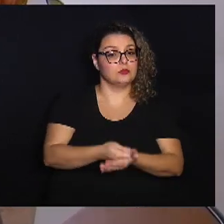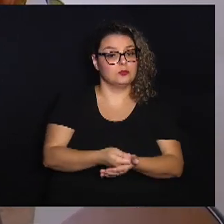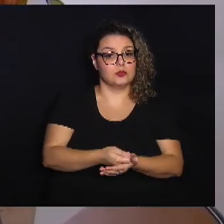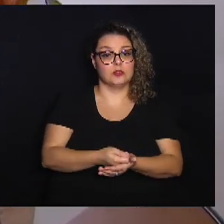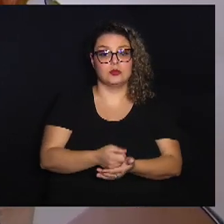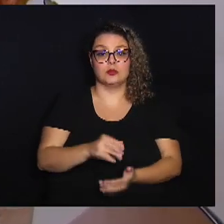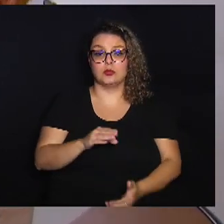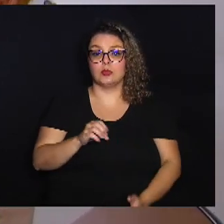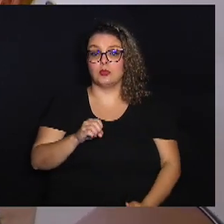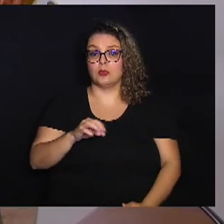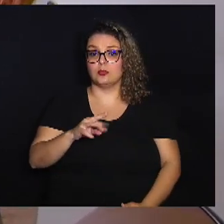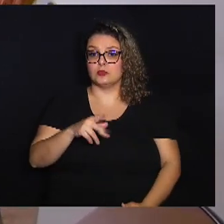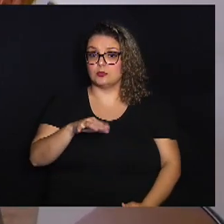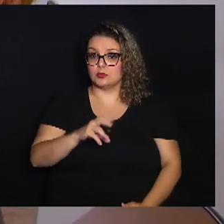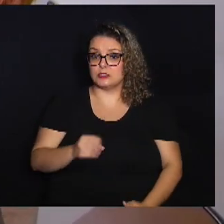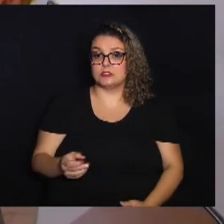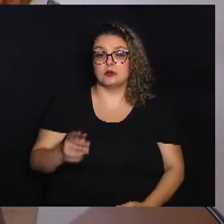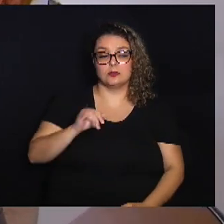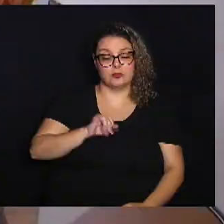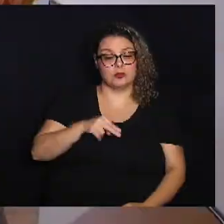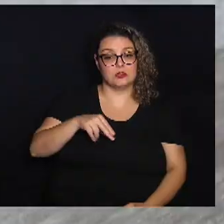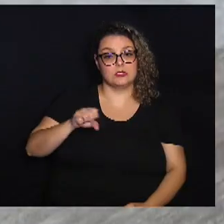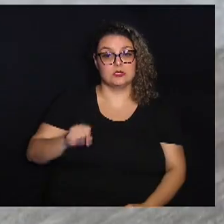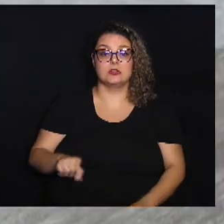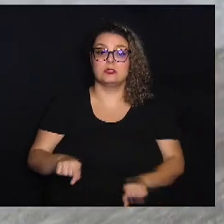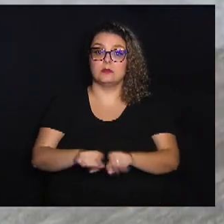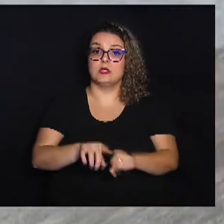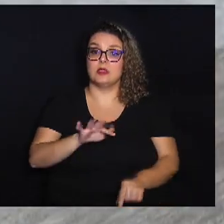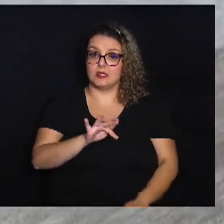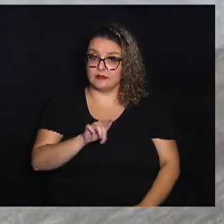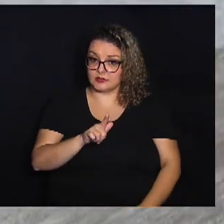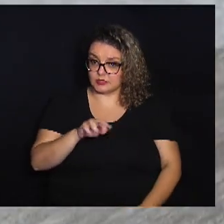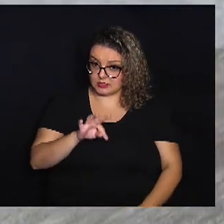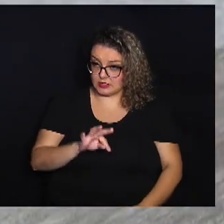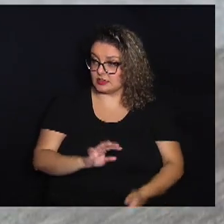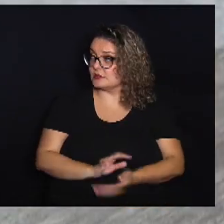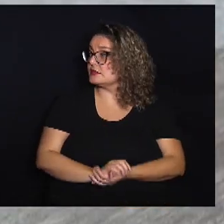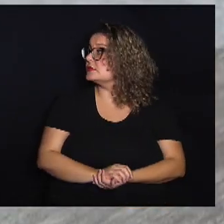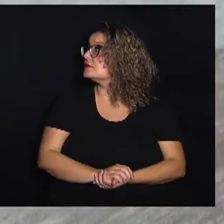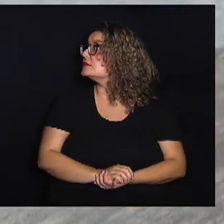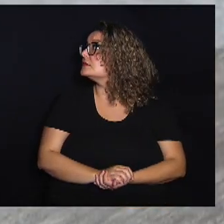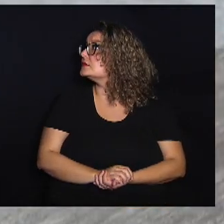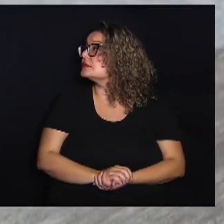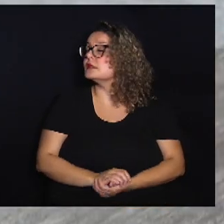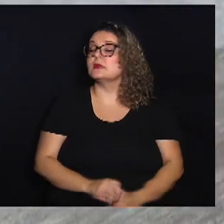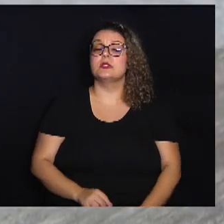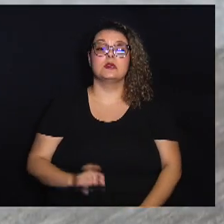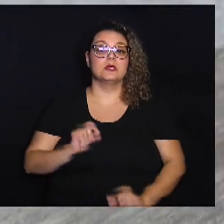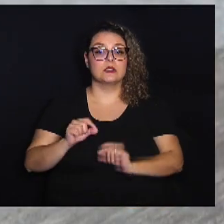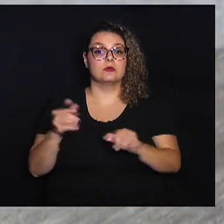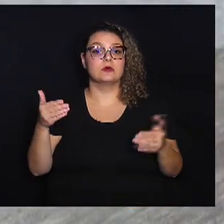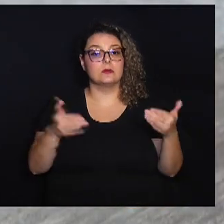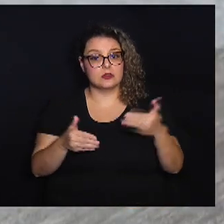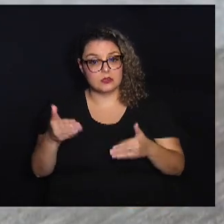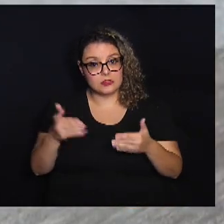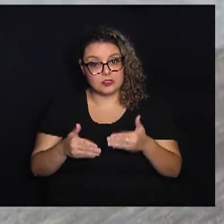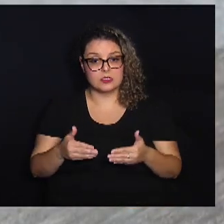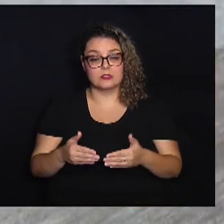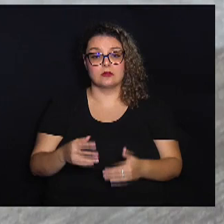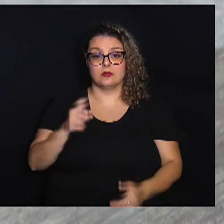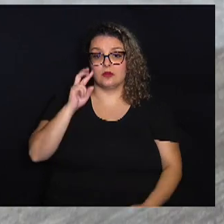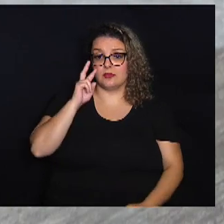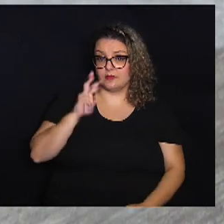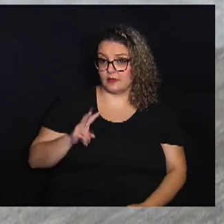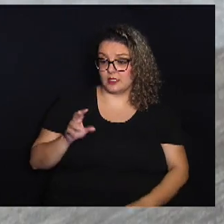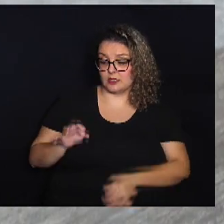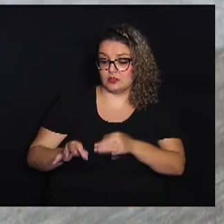contribuição previdenciária e FGTS. Quem frequenta também, ele vê que a justiça está sobre